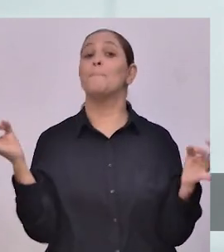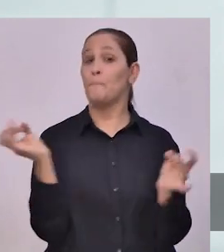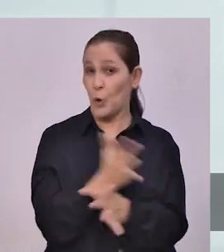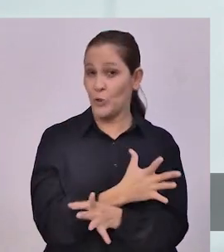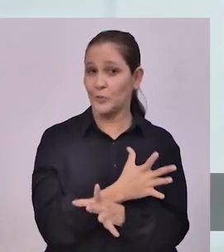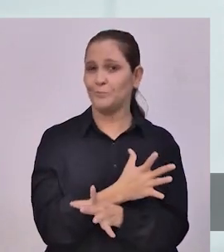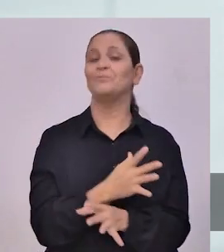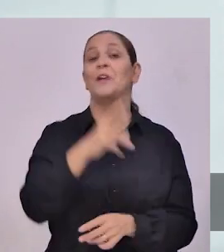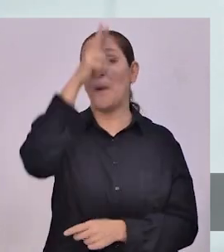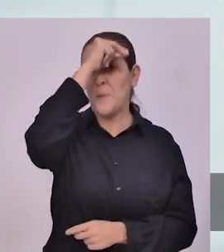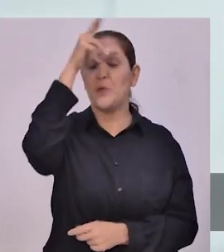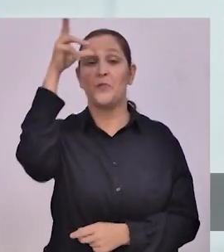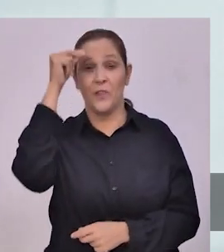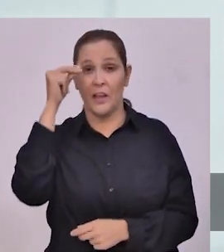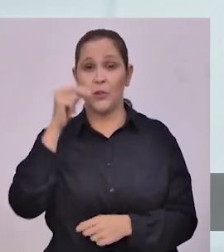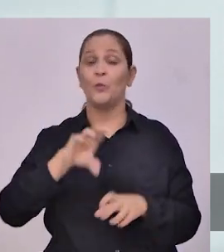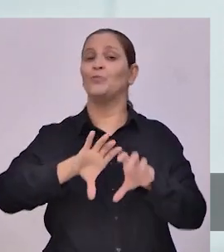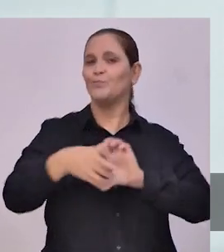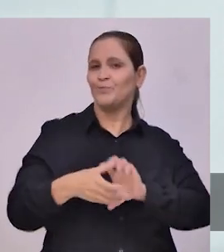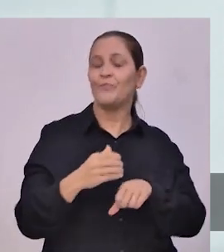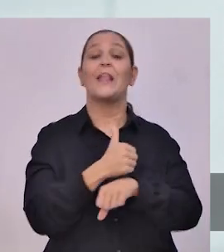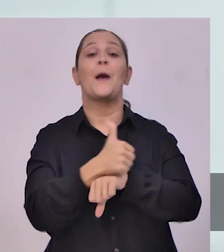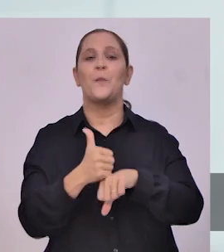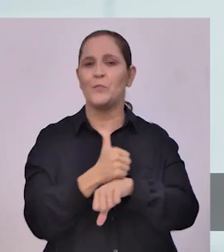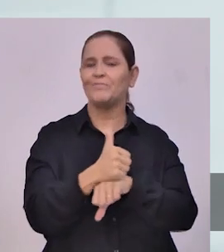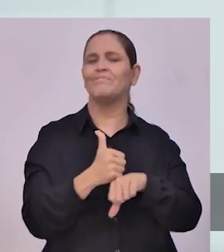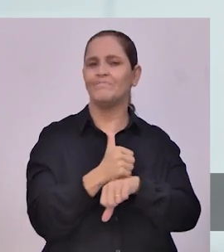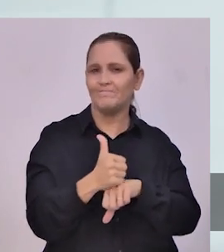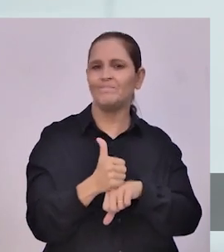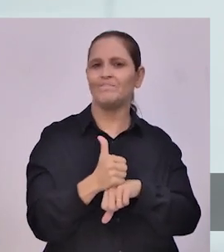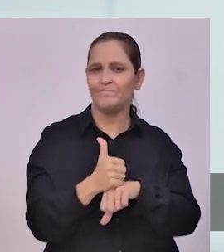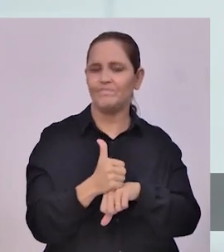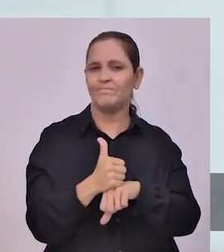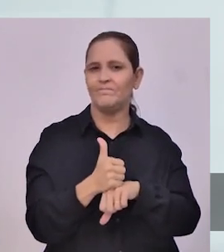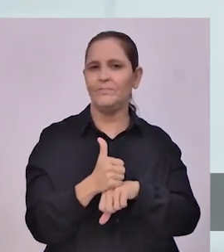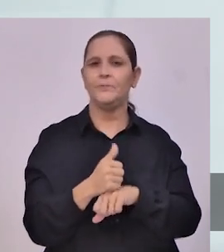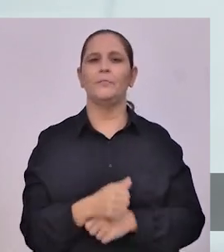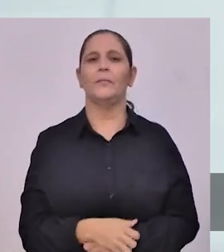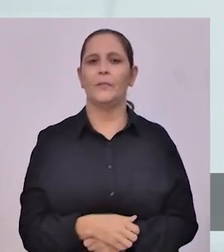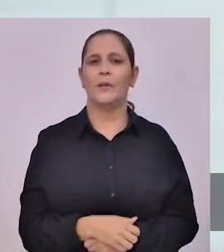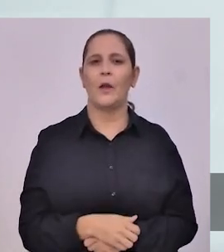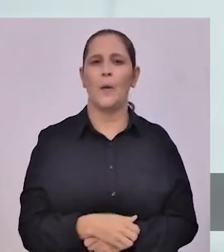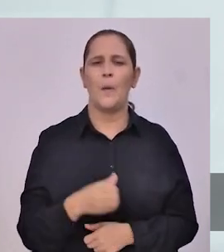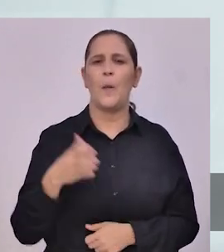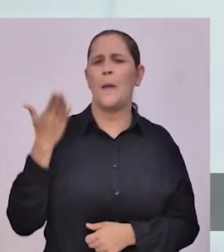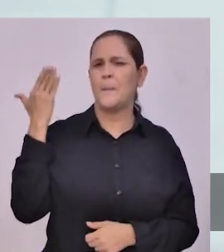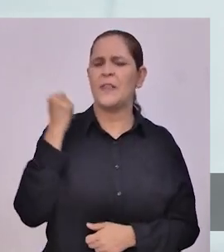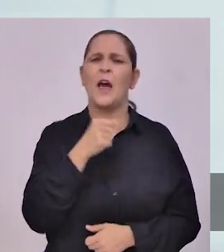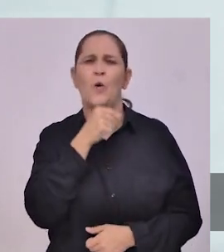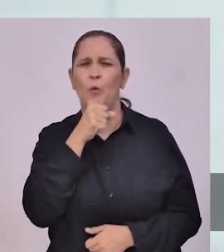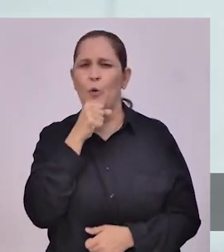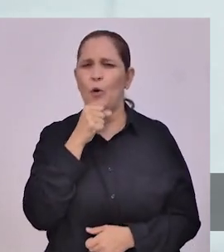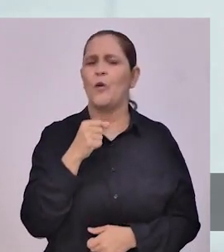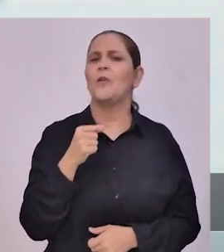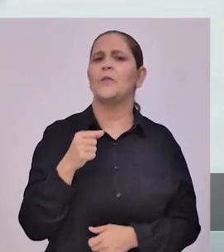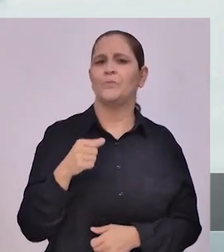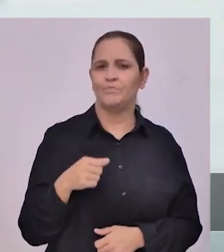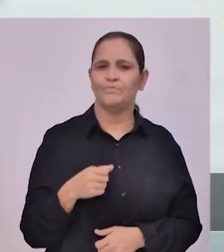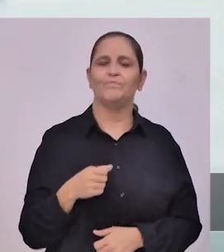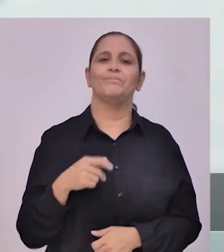ser prefeito. Me realizei profissionalmente antes de abraçar a vida pública. Nas palavras do meu tio-avô